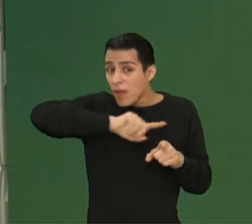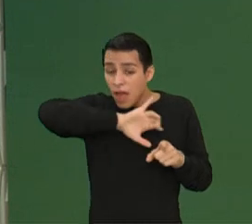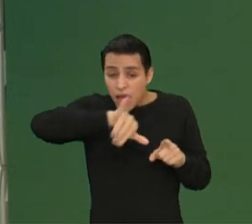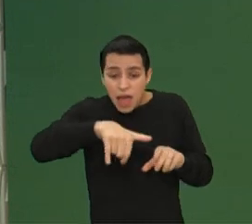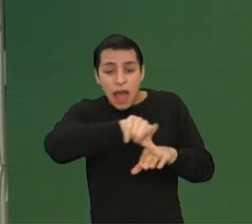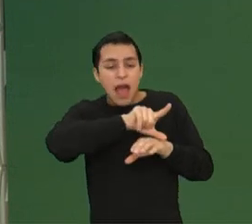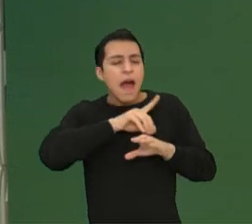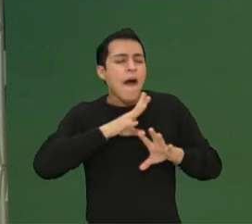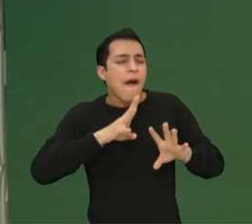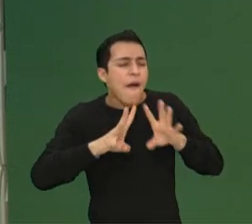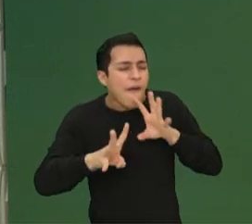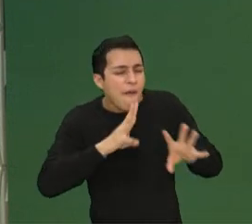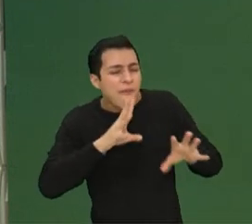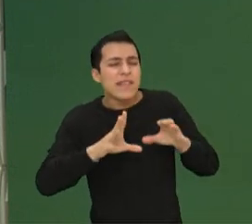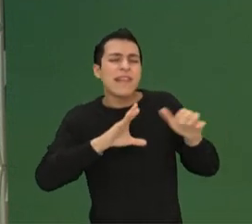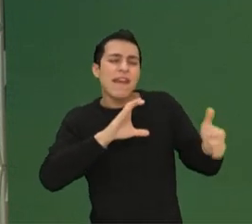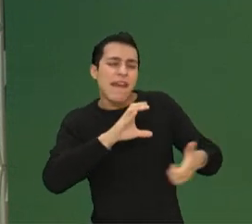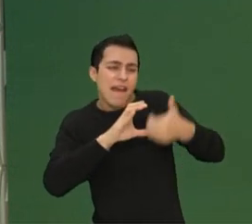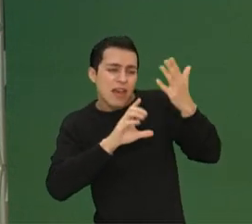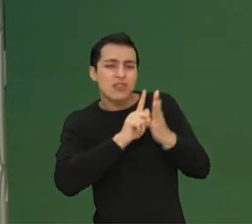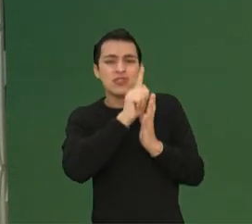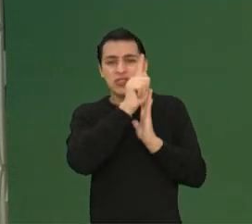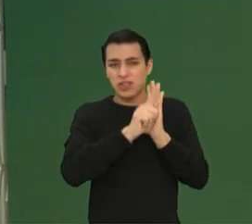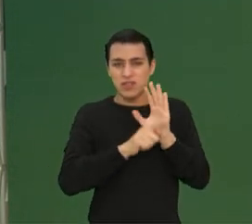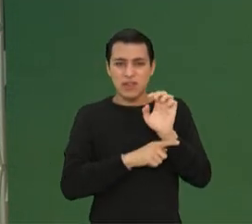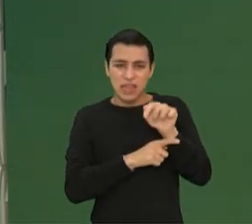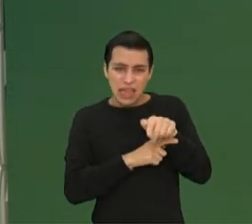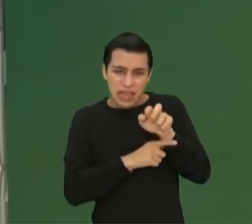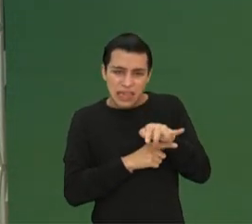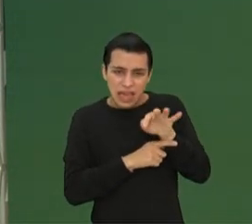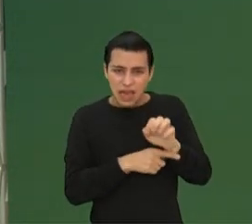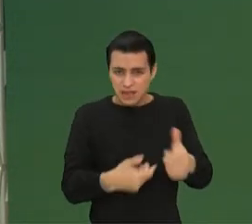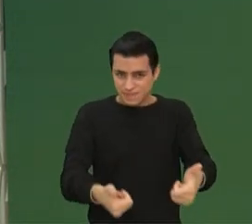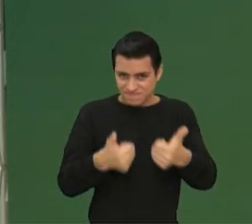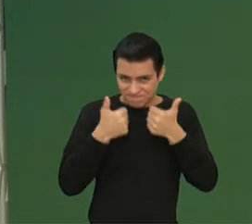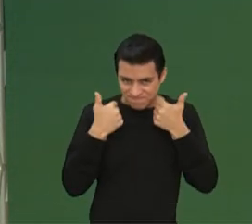antes as características do gênero enquete.